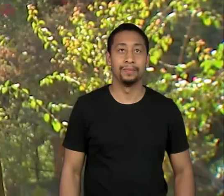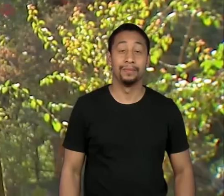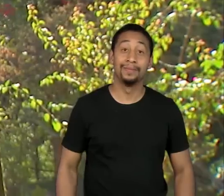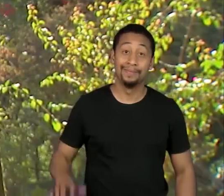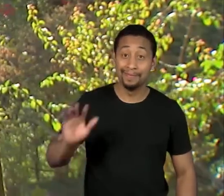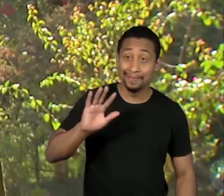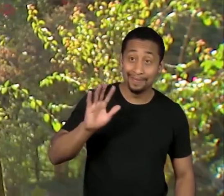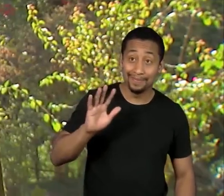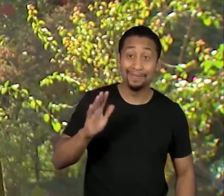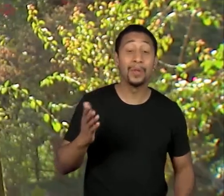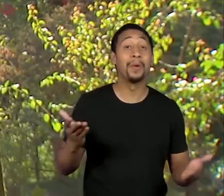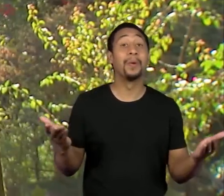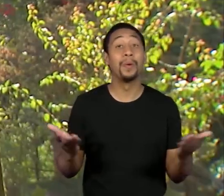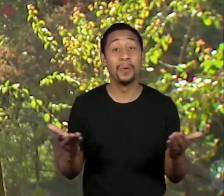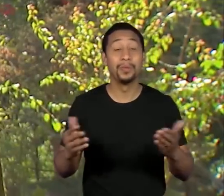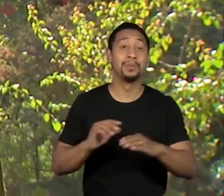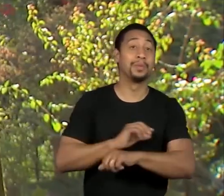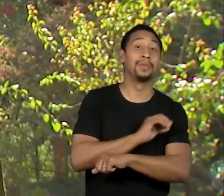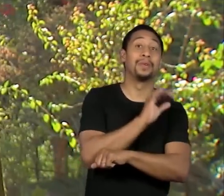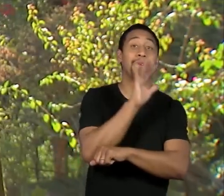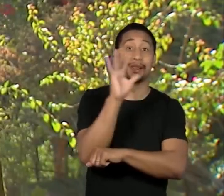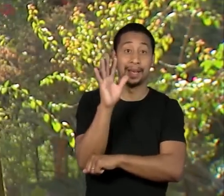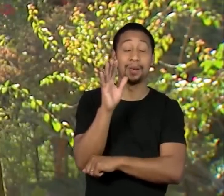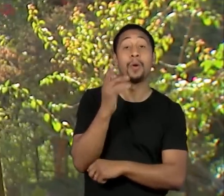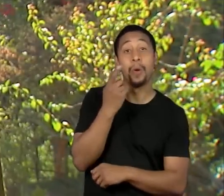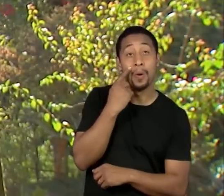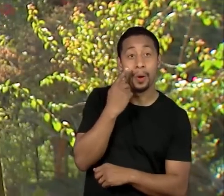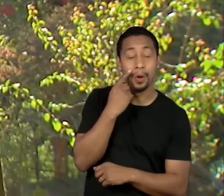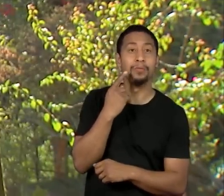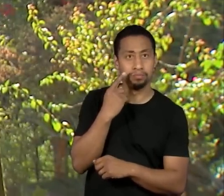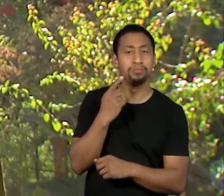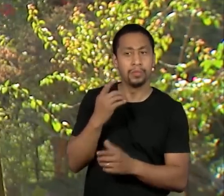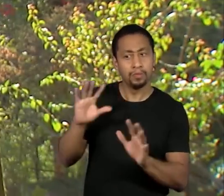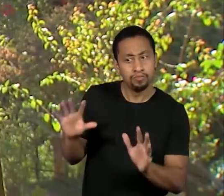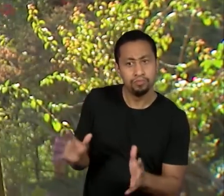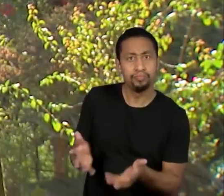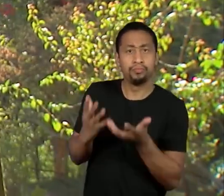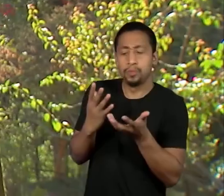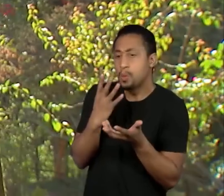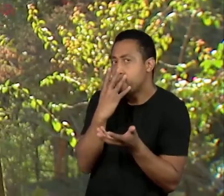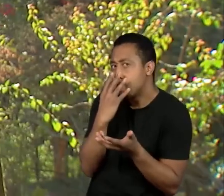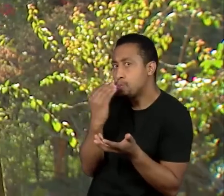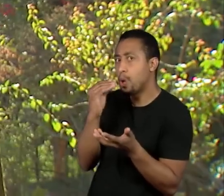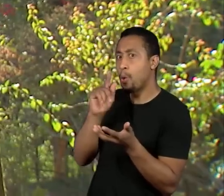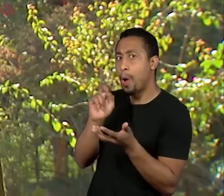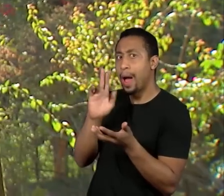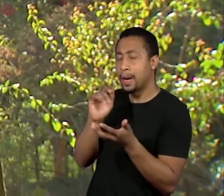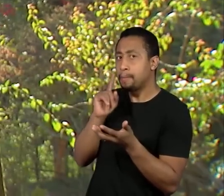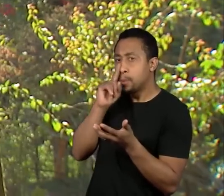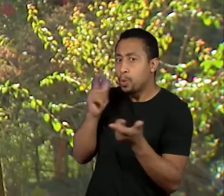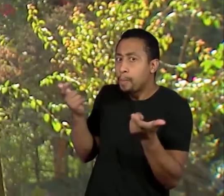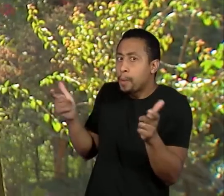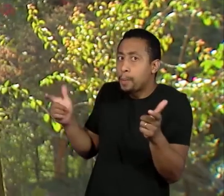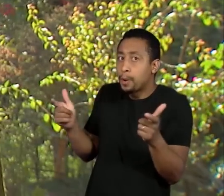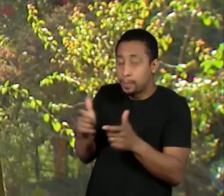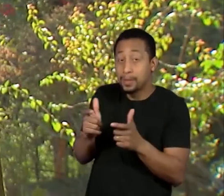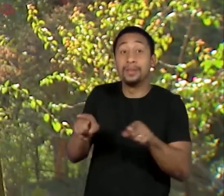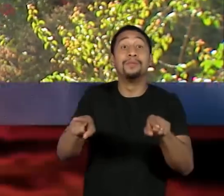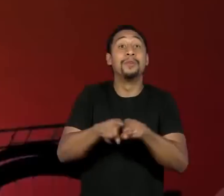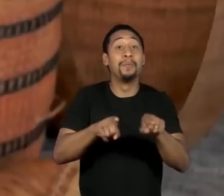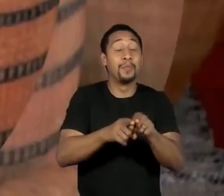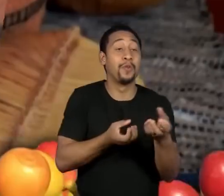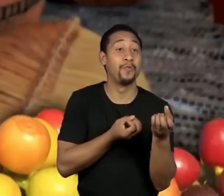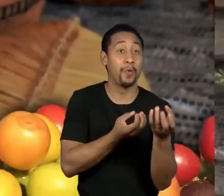Olá! Hoje no Repórter Eco conheça a história de recuperação e soltura de uma espécie ameaçada de extinção. E veja